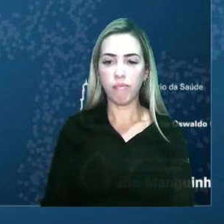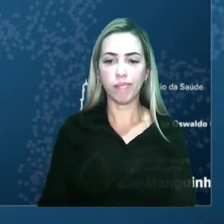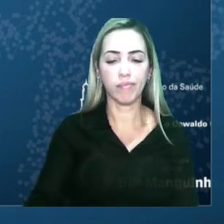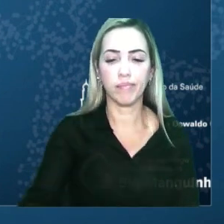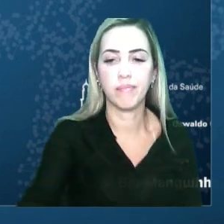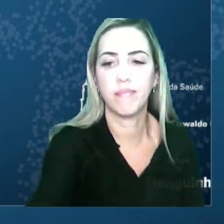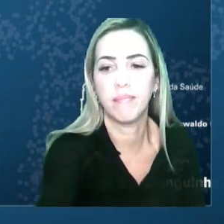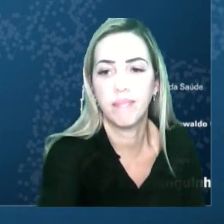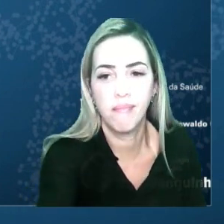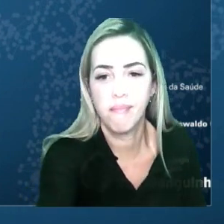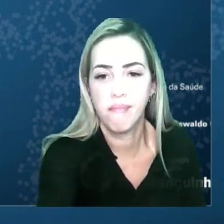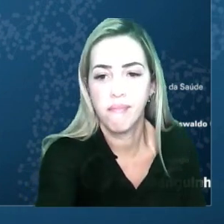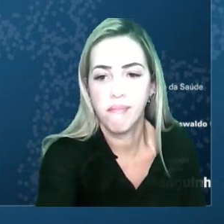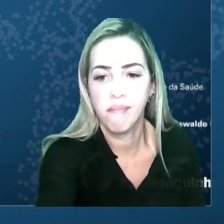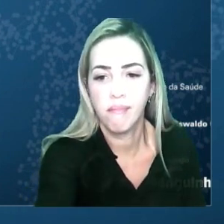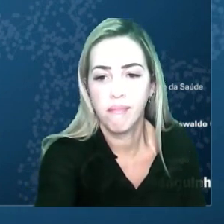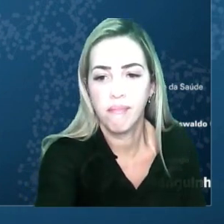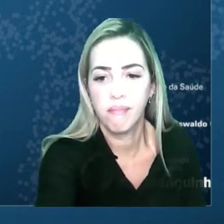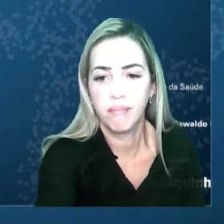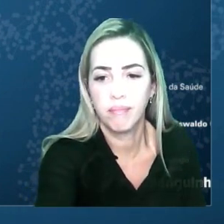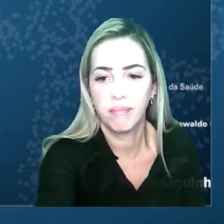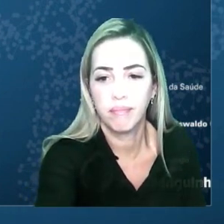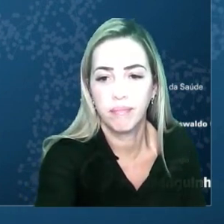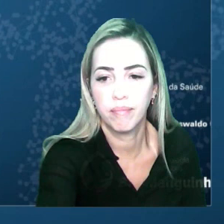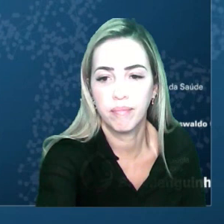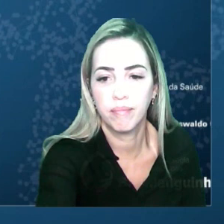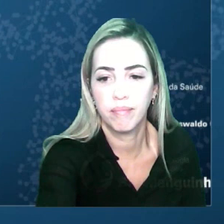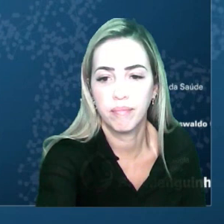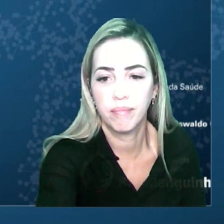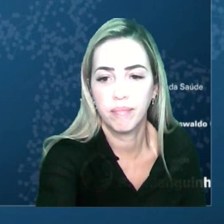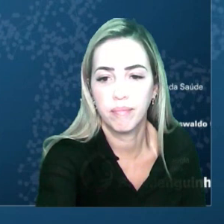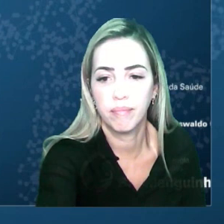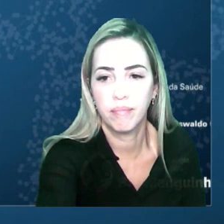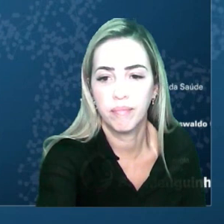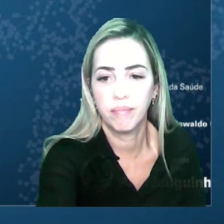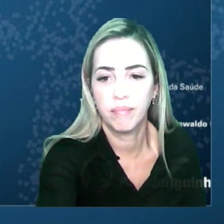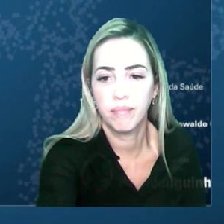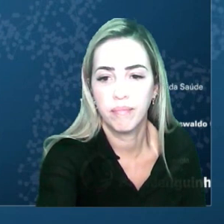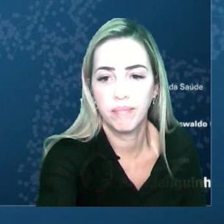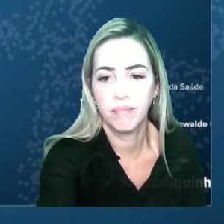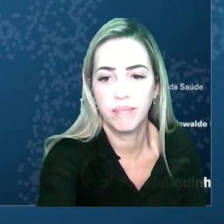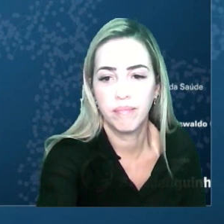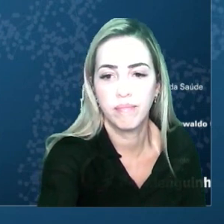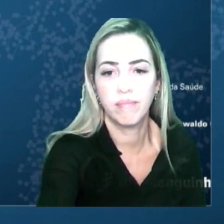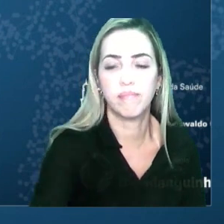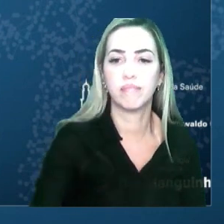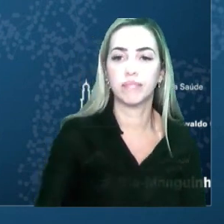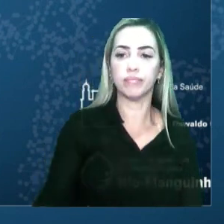find myself in. I came to Oxford to work on genetics. I ended up working on vaccines against